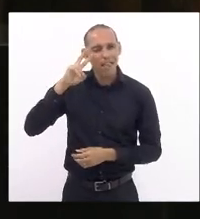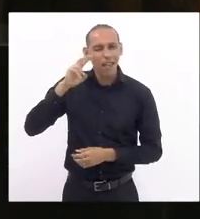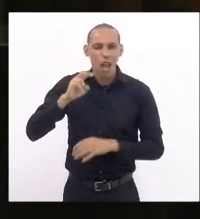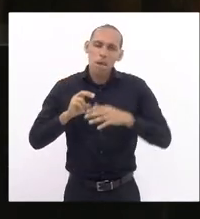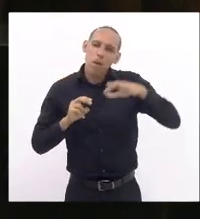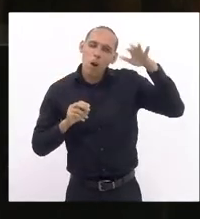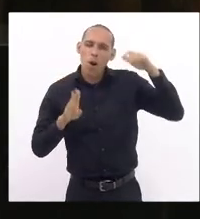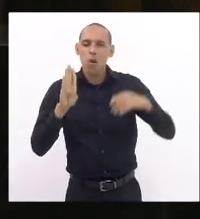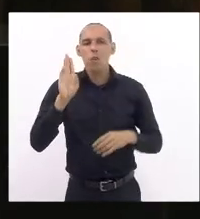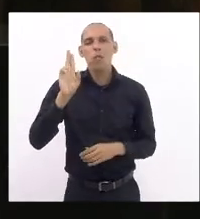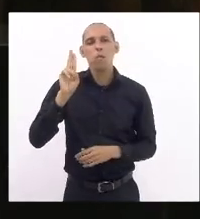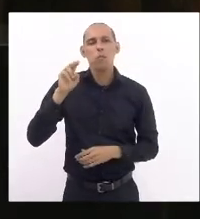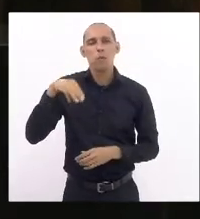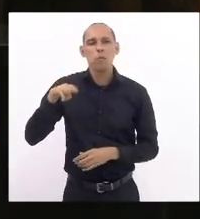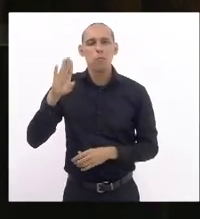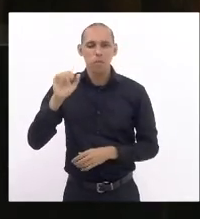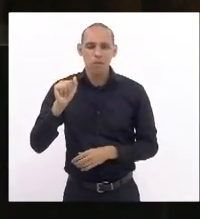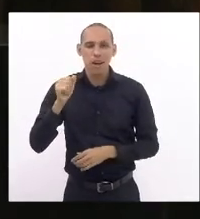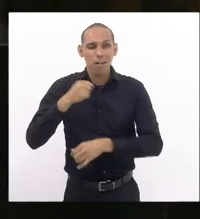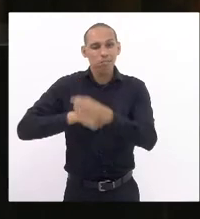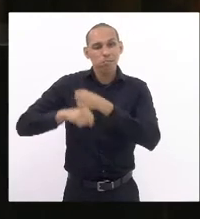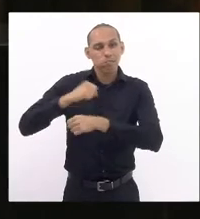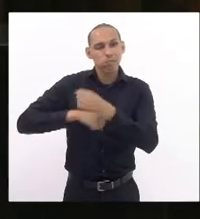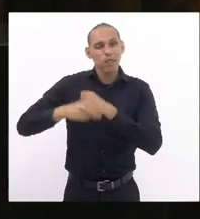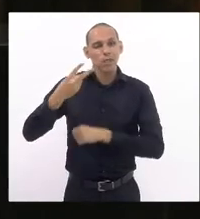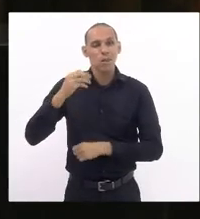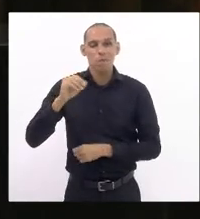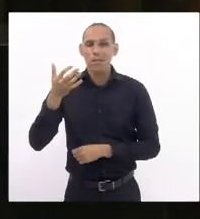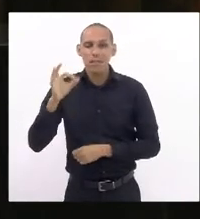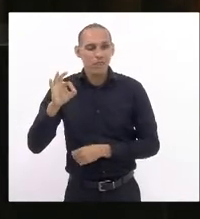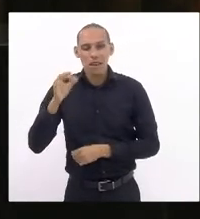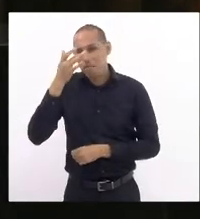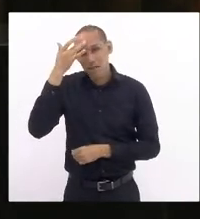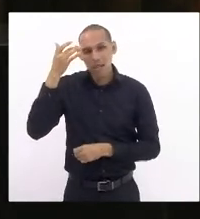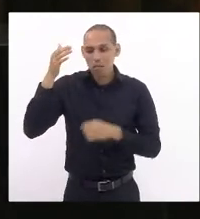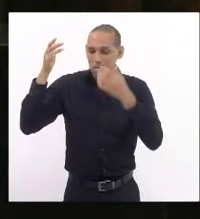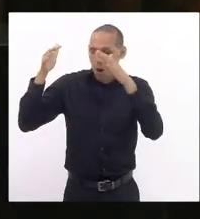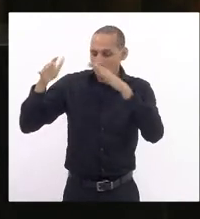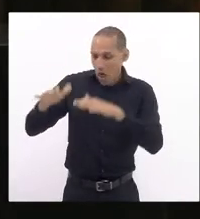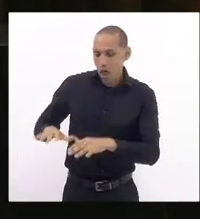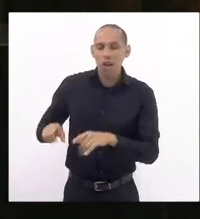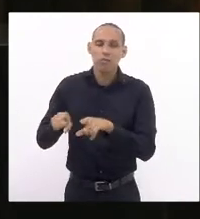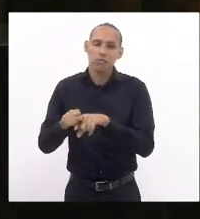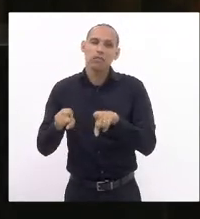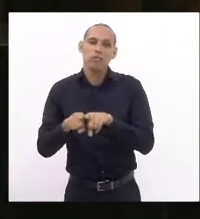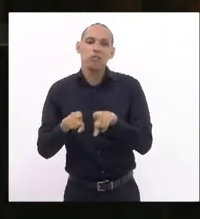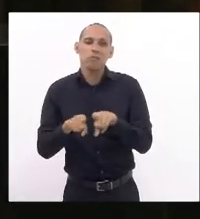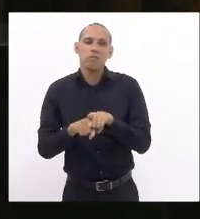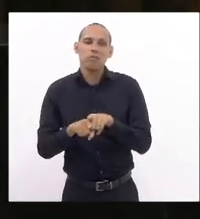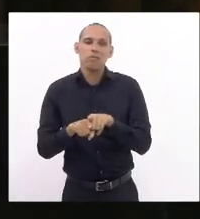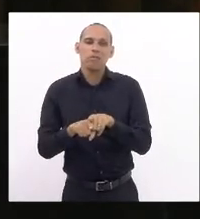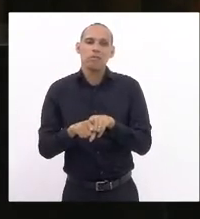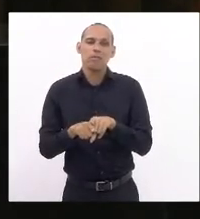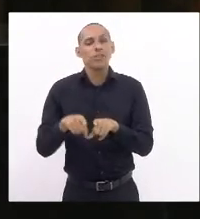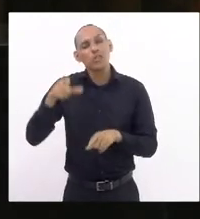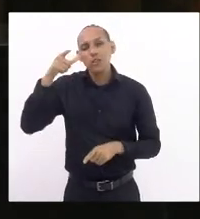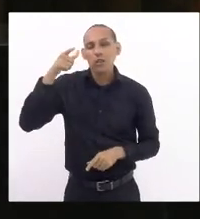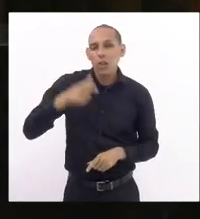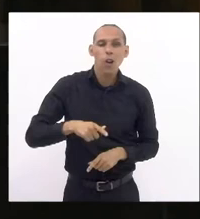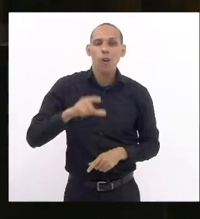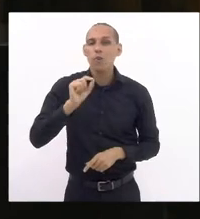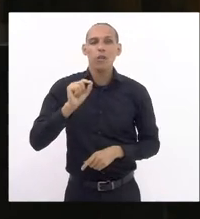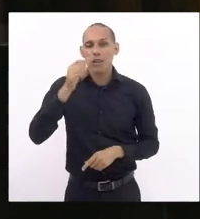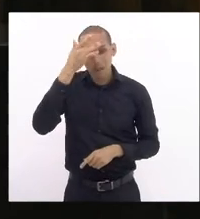em 2010, onde pessoas foram soterradas, e a gente viu ali de novo que eram